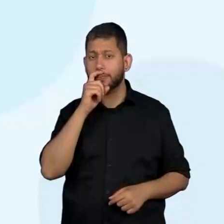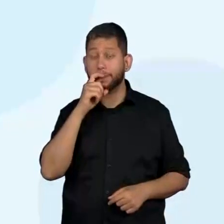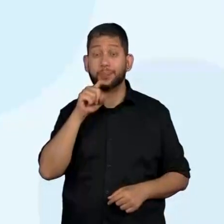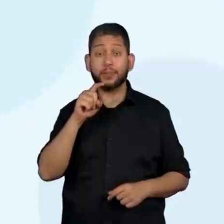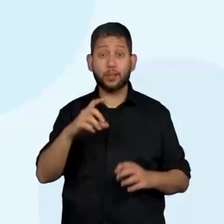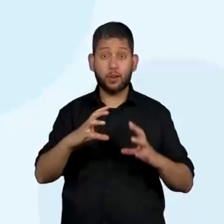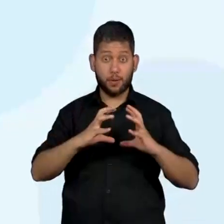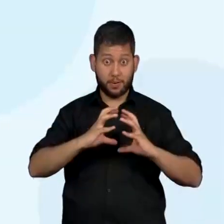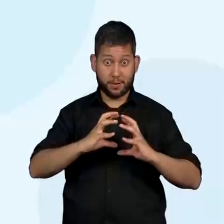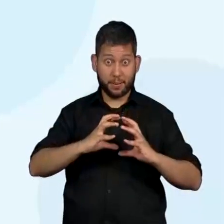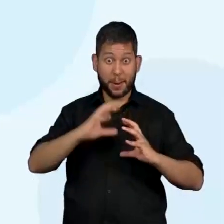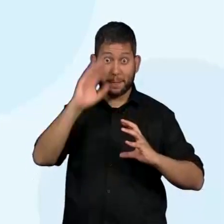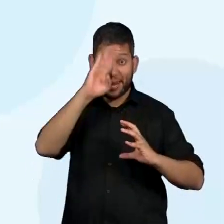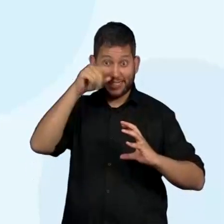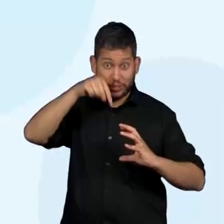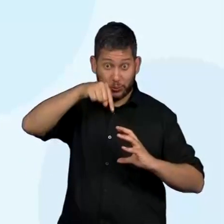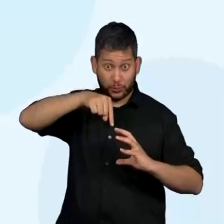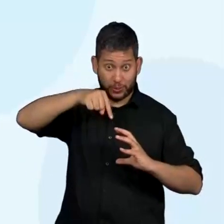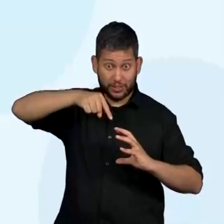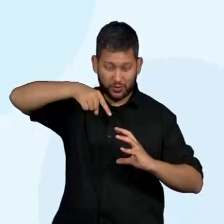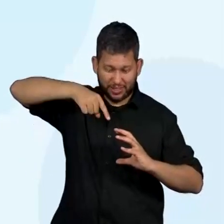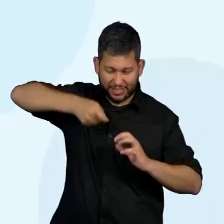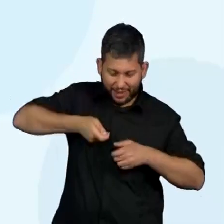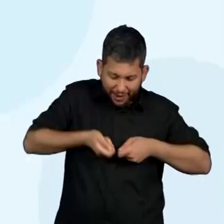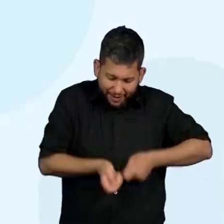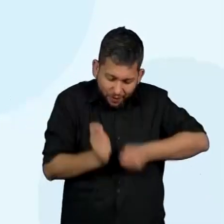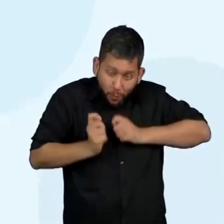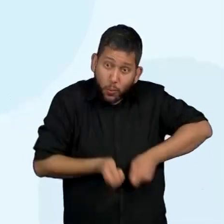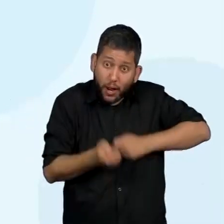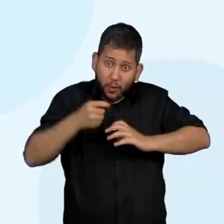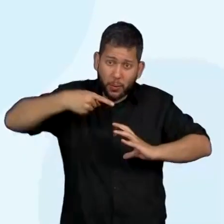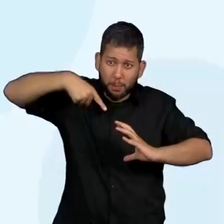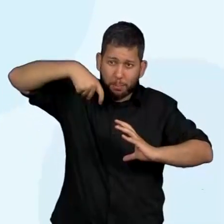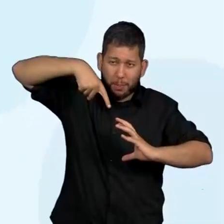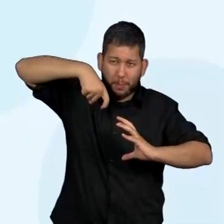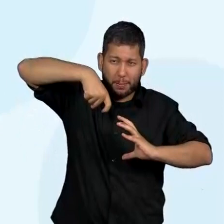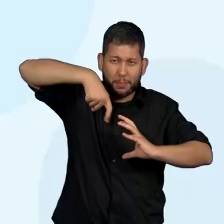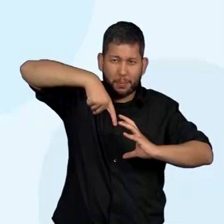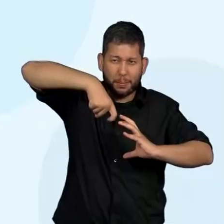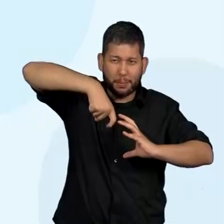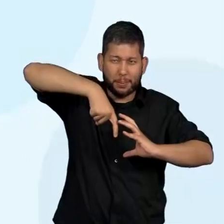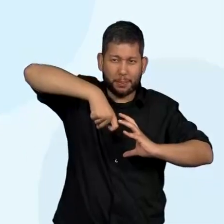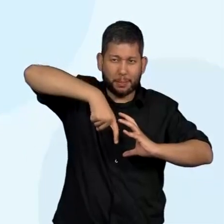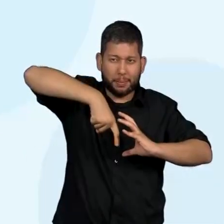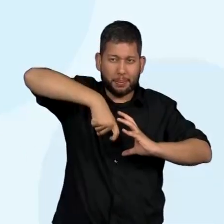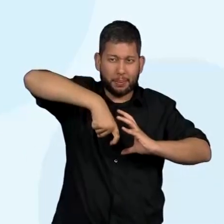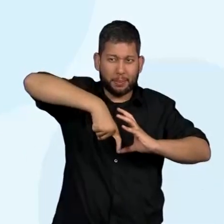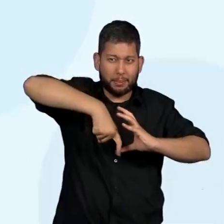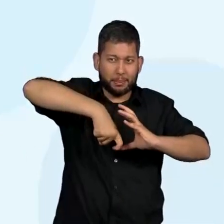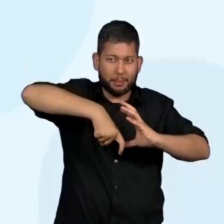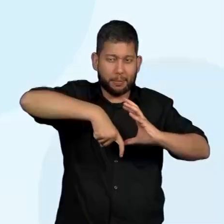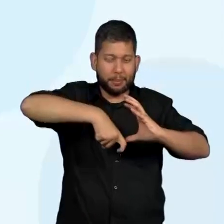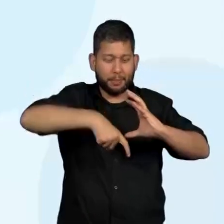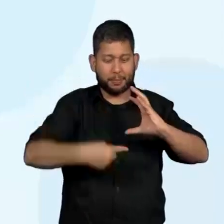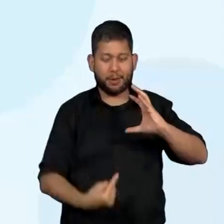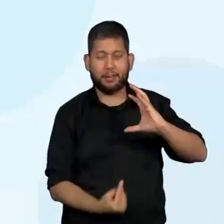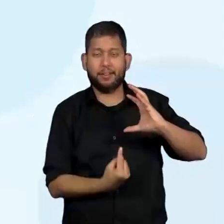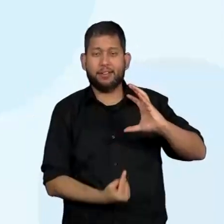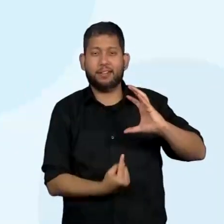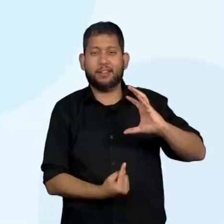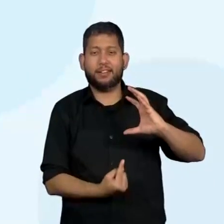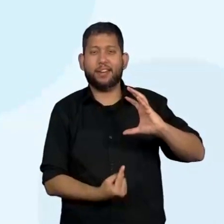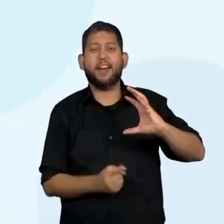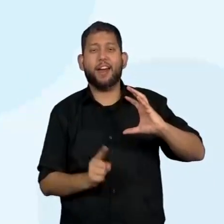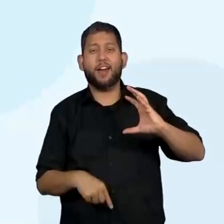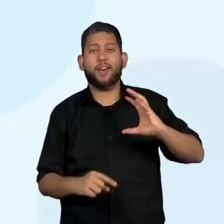cavar um buraco aqui do Brasil vai sair lá no Japão vai atravessar o planeta terra e saindo no Japão não mentira é brincadeira